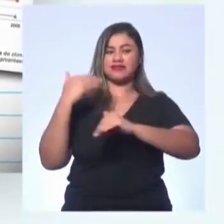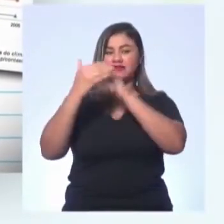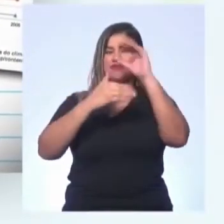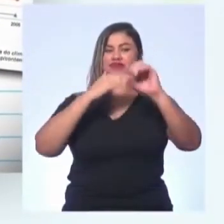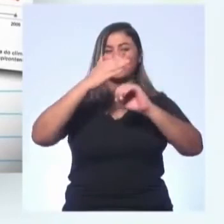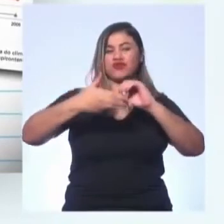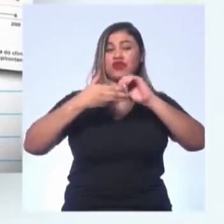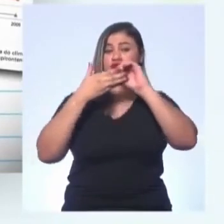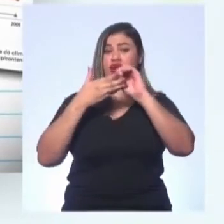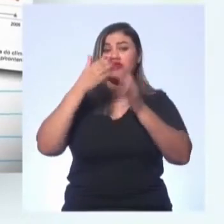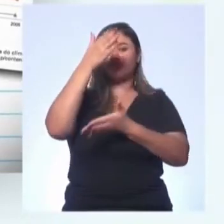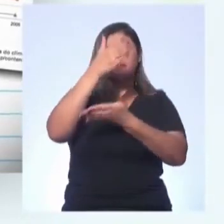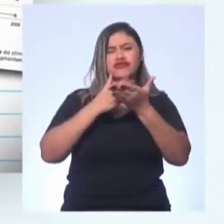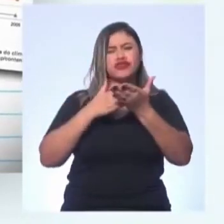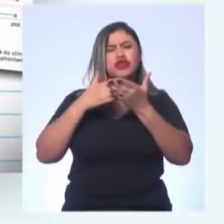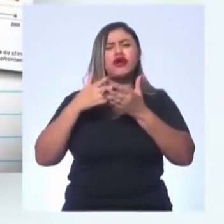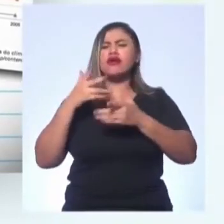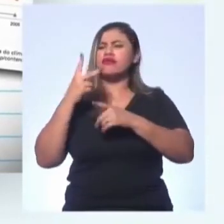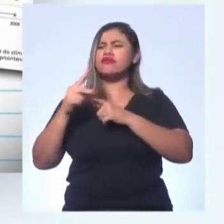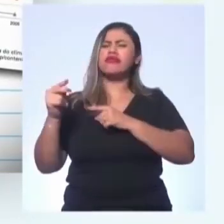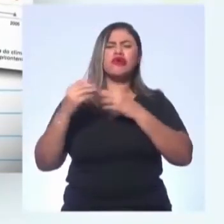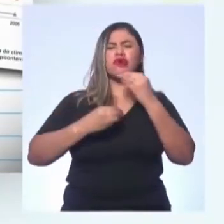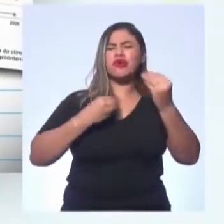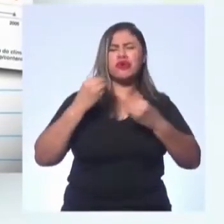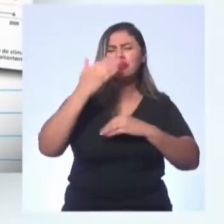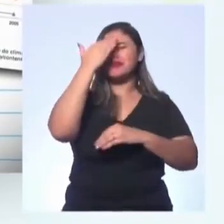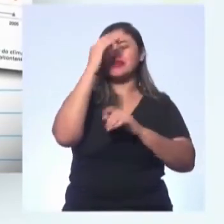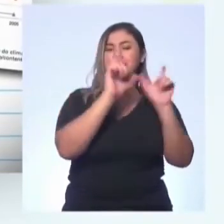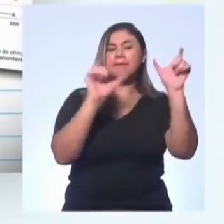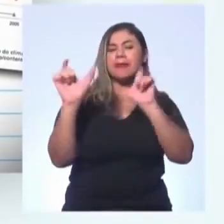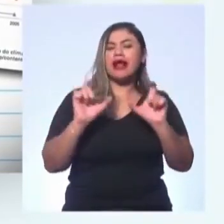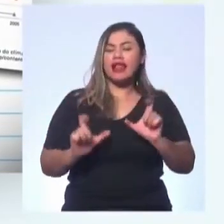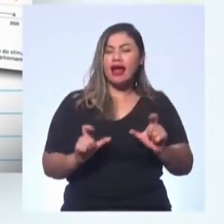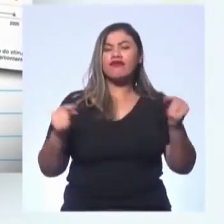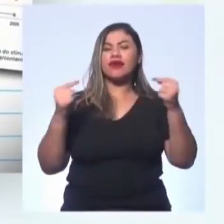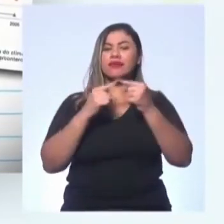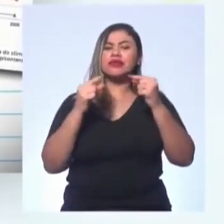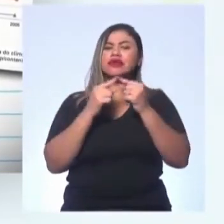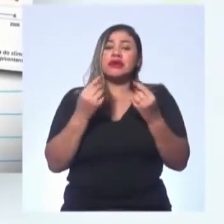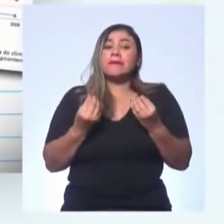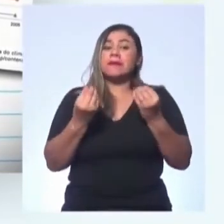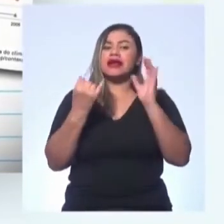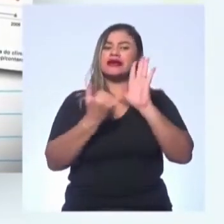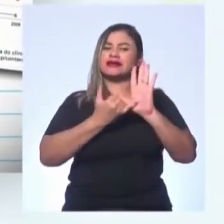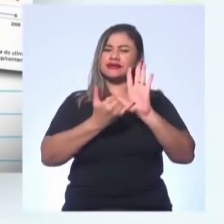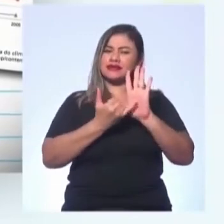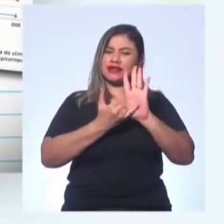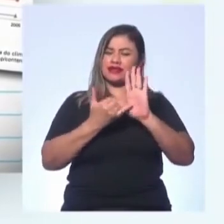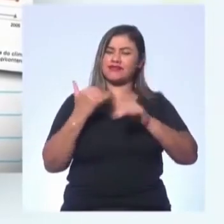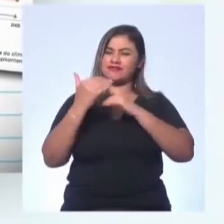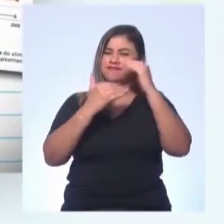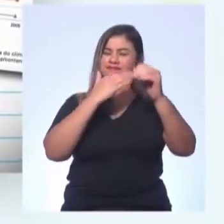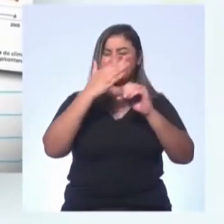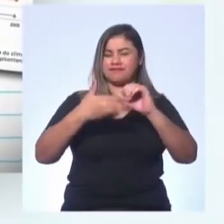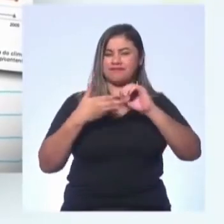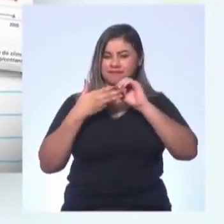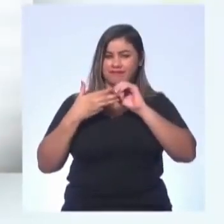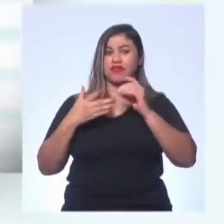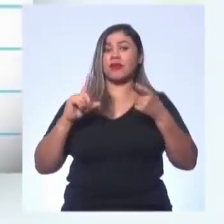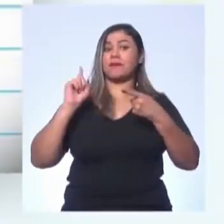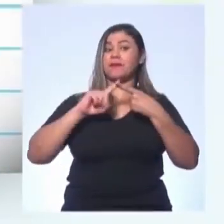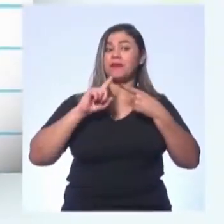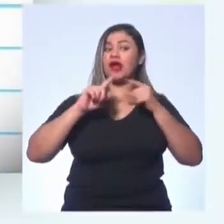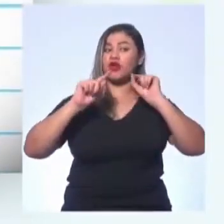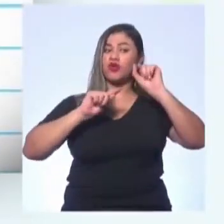Vamos ver o que cada palavra significa e assim compreenderemos o que são e para que servem os Indicadores de Desenvolvimento Sustentável.